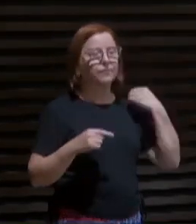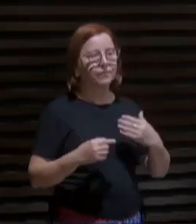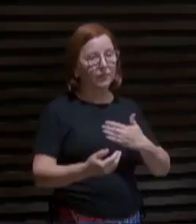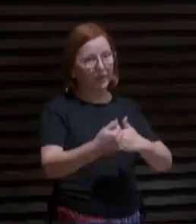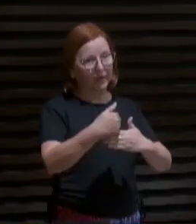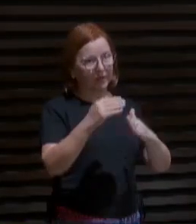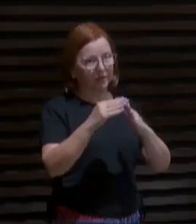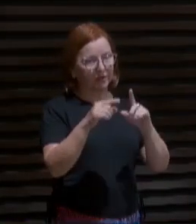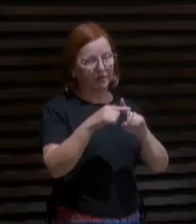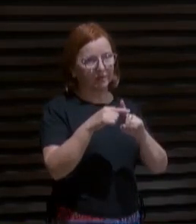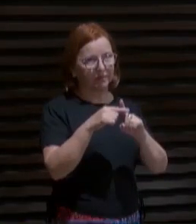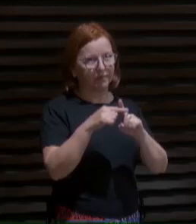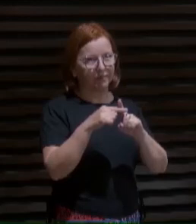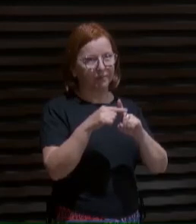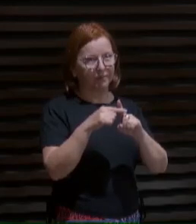Entrou na igreja.